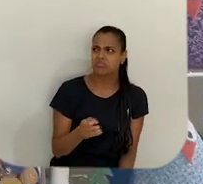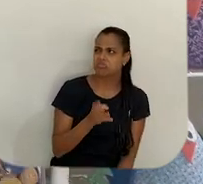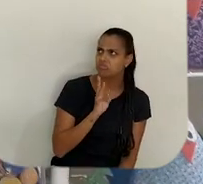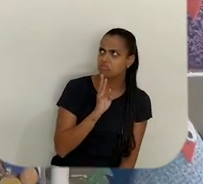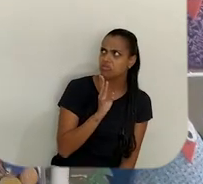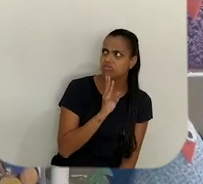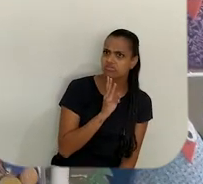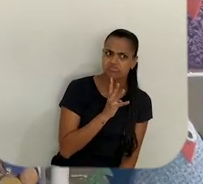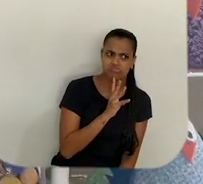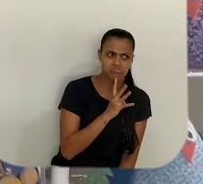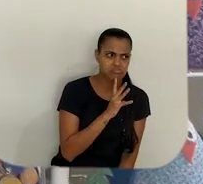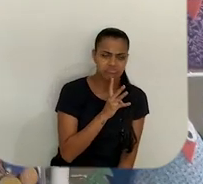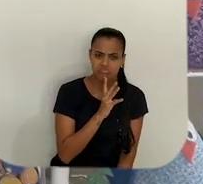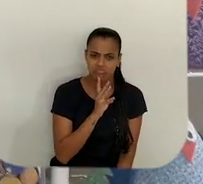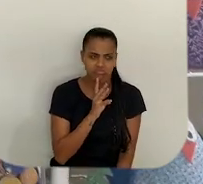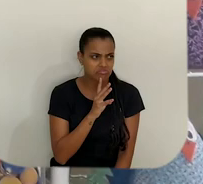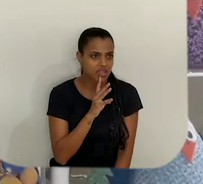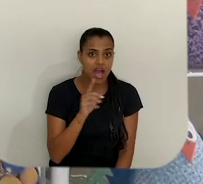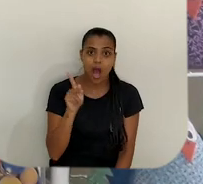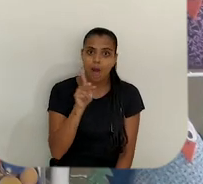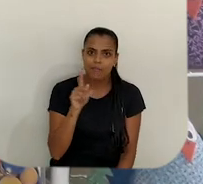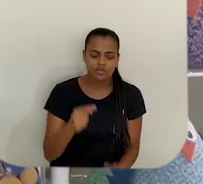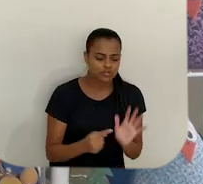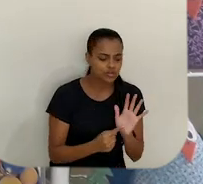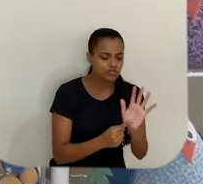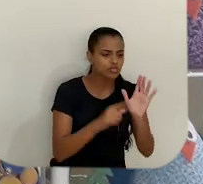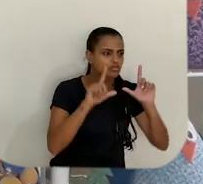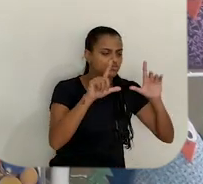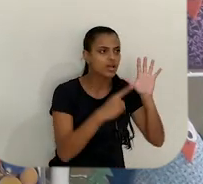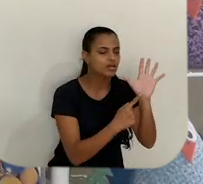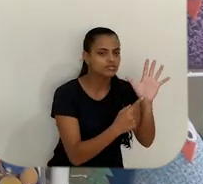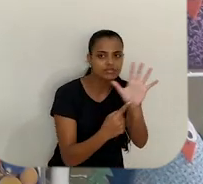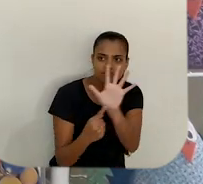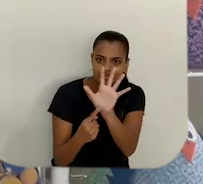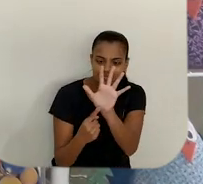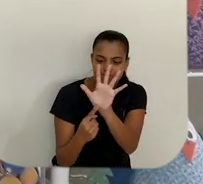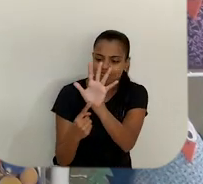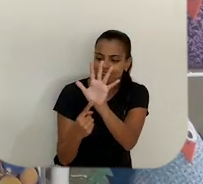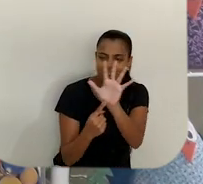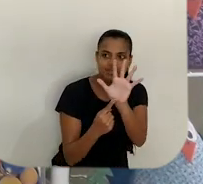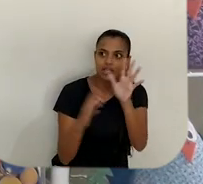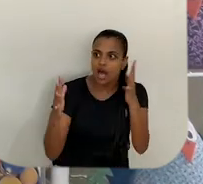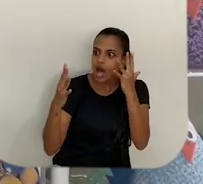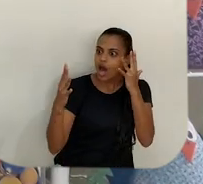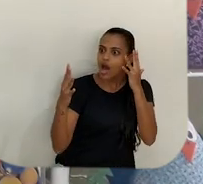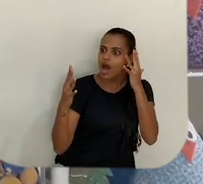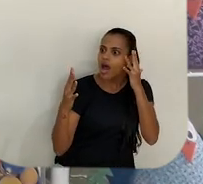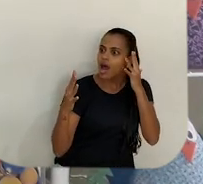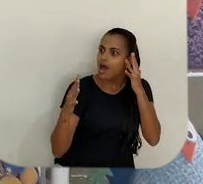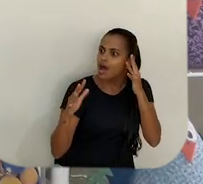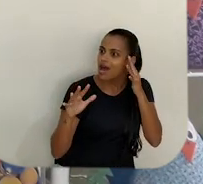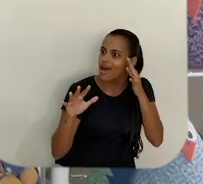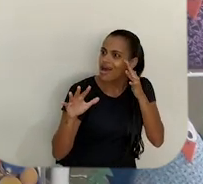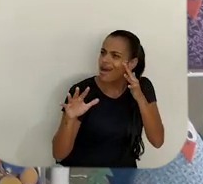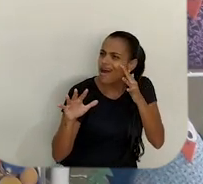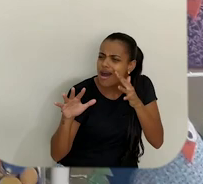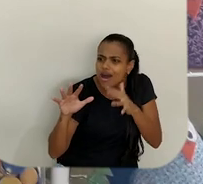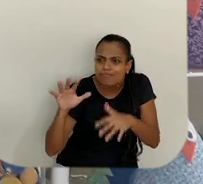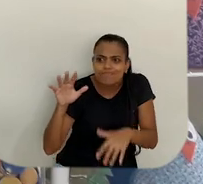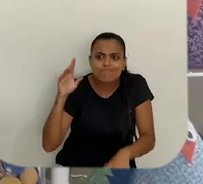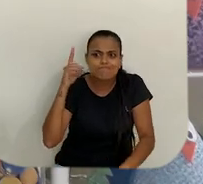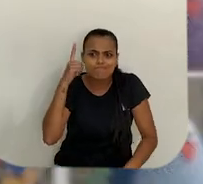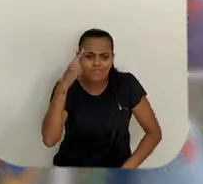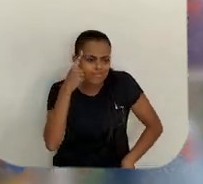Ohtake não conhecia mas na primeira imagem que a professora mostrou ele ficou sem